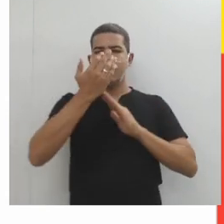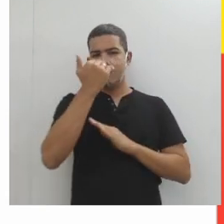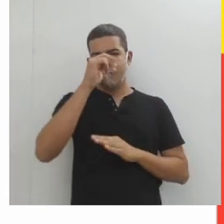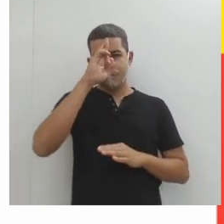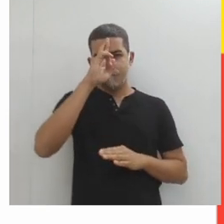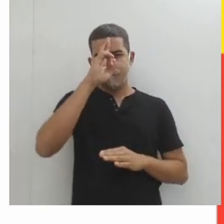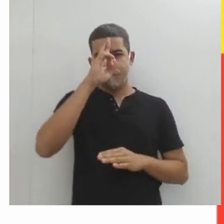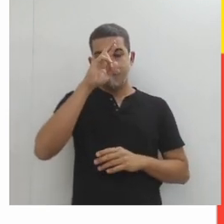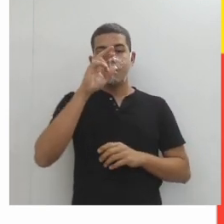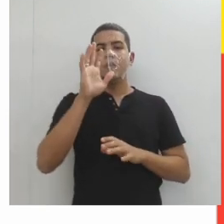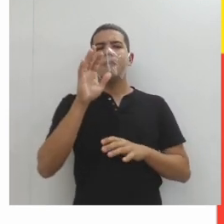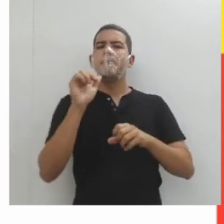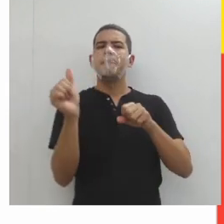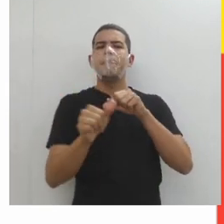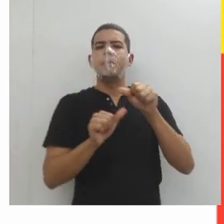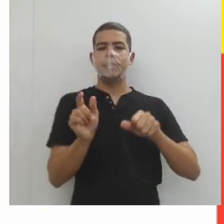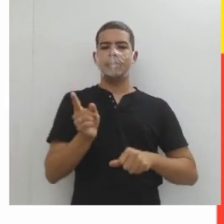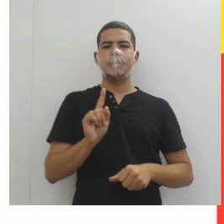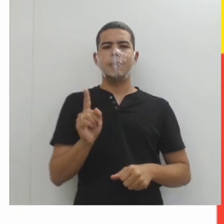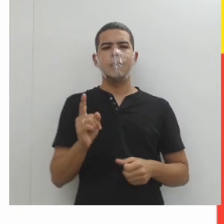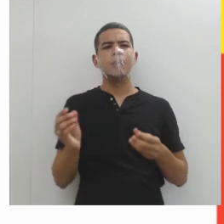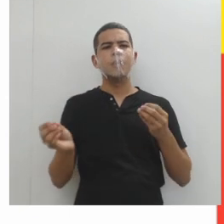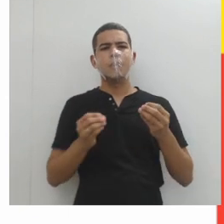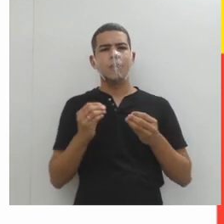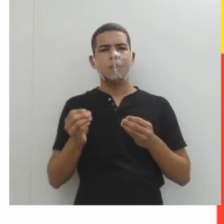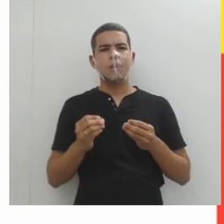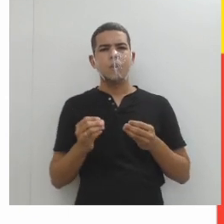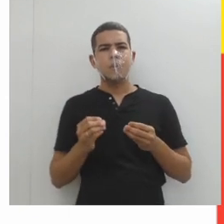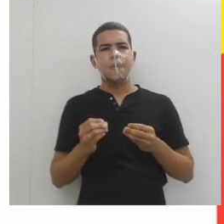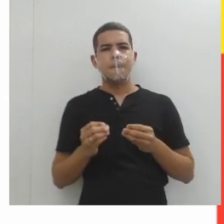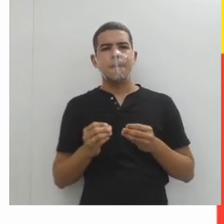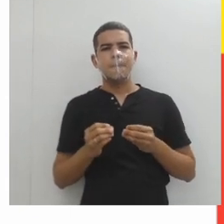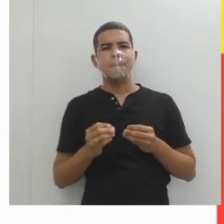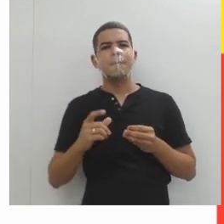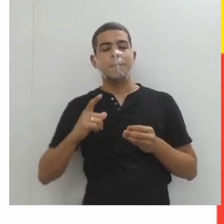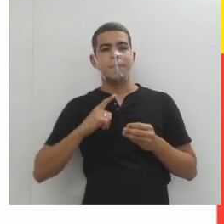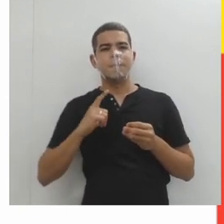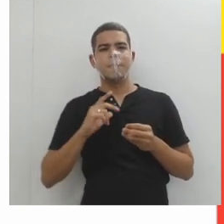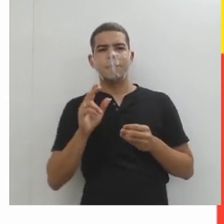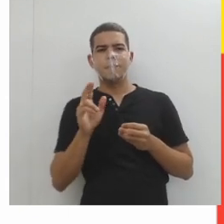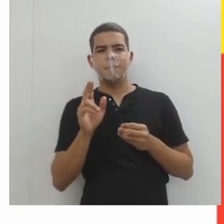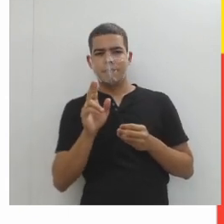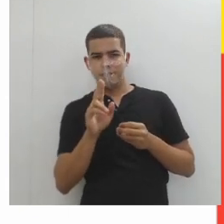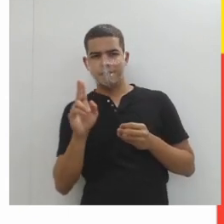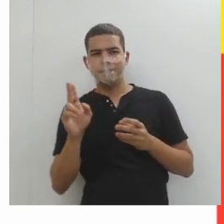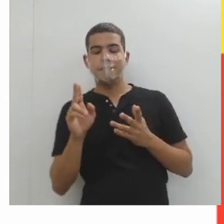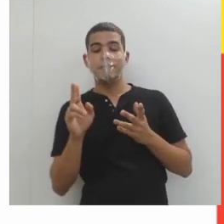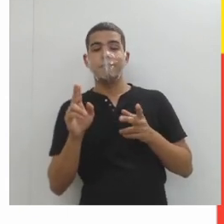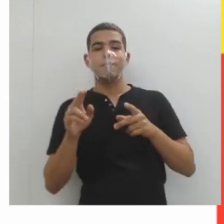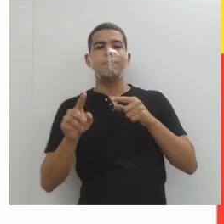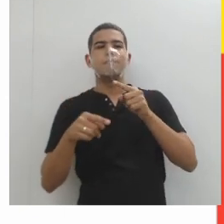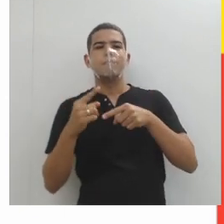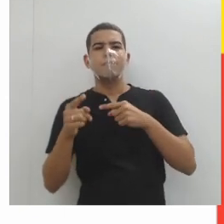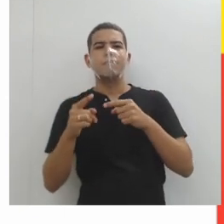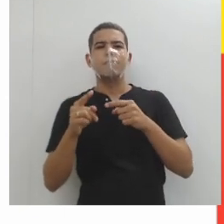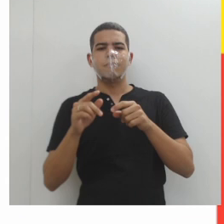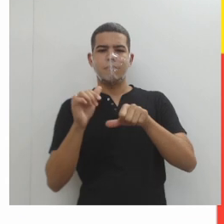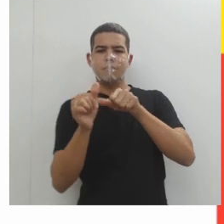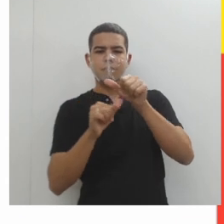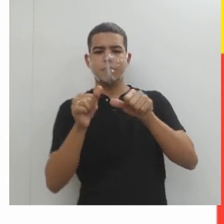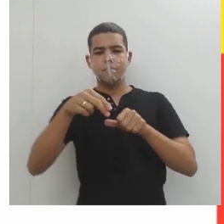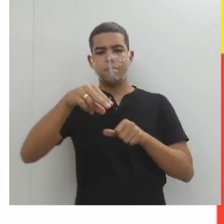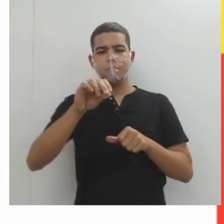uma negativa. Coloco o pronome, depois o verbo auxiliar seguido do not, que pode vir na forma abreviada, haven't, e depois o